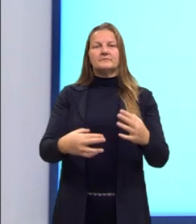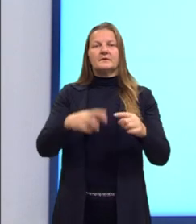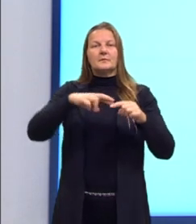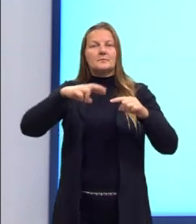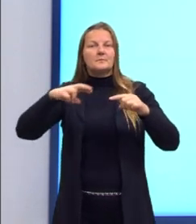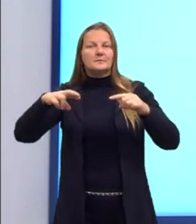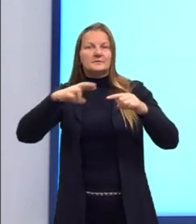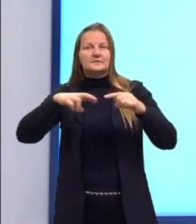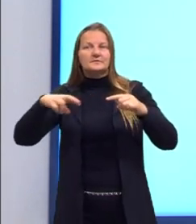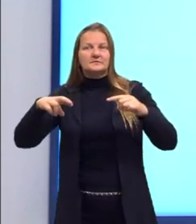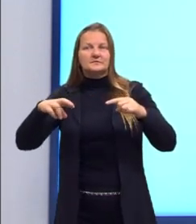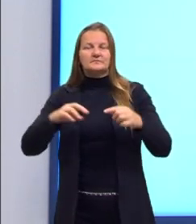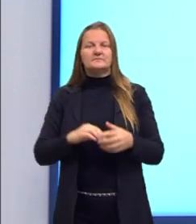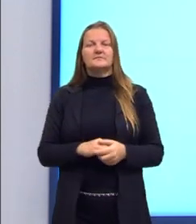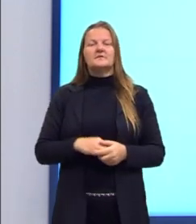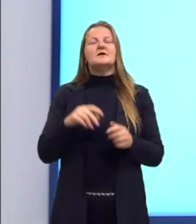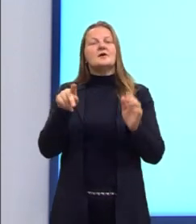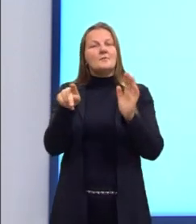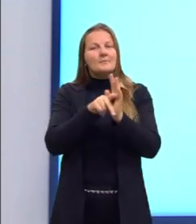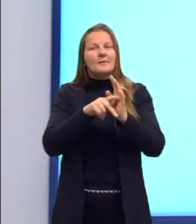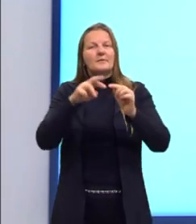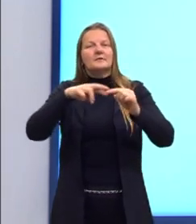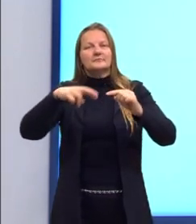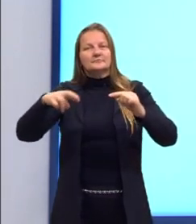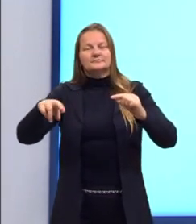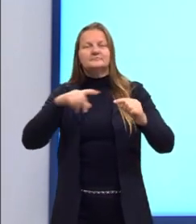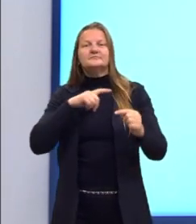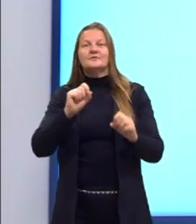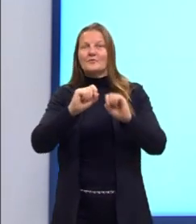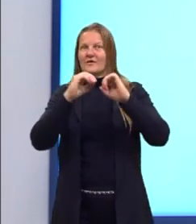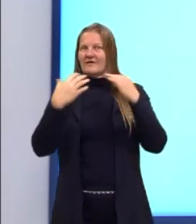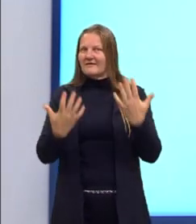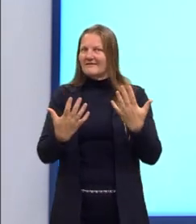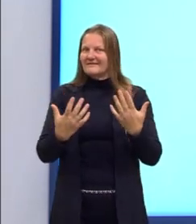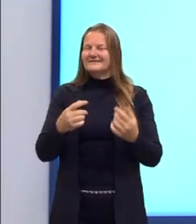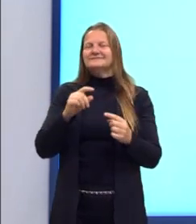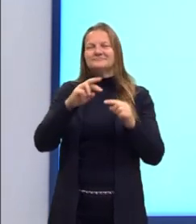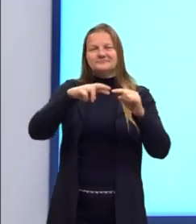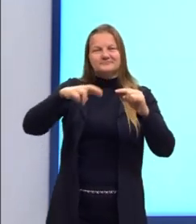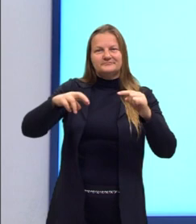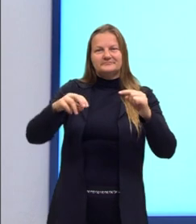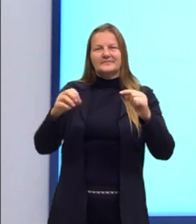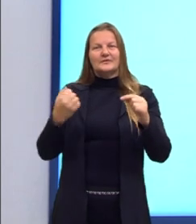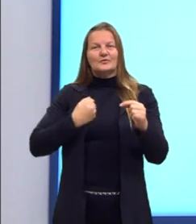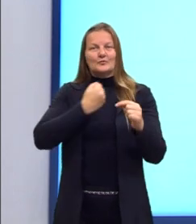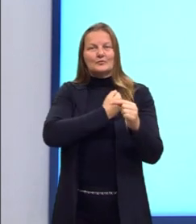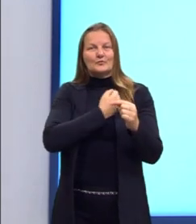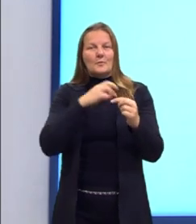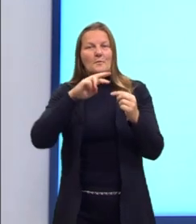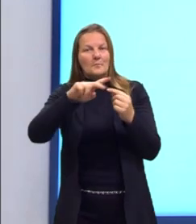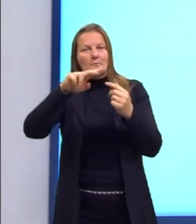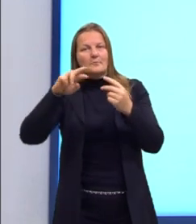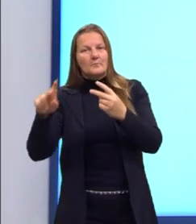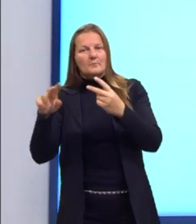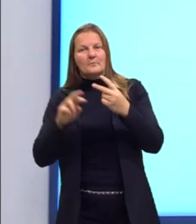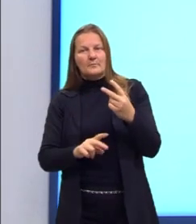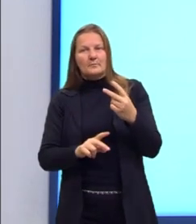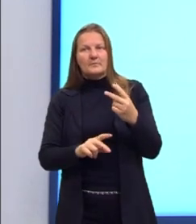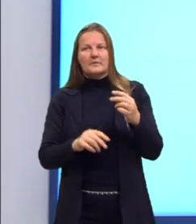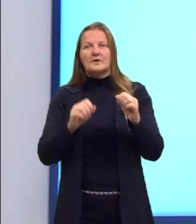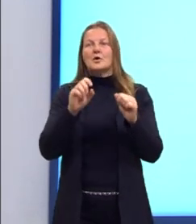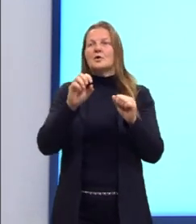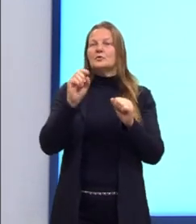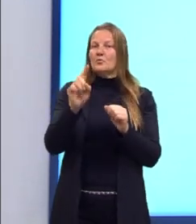a resistência EA resistência né claro variado o valor e o valor de cada um deles e a resistência